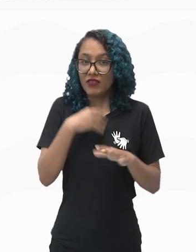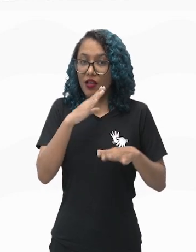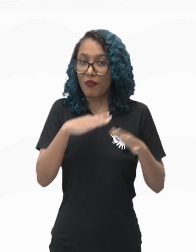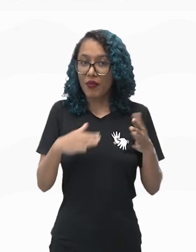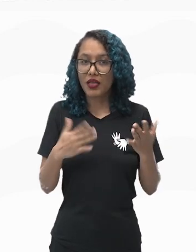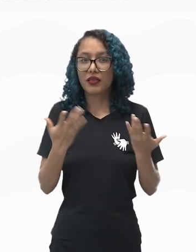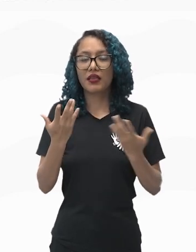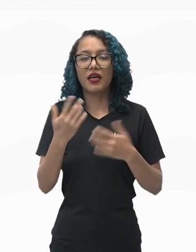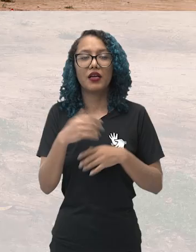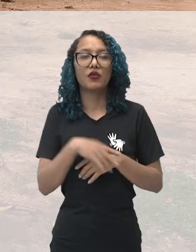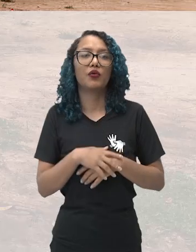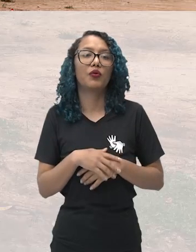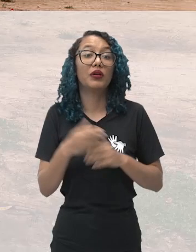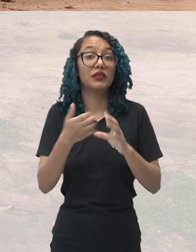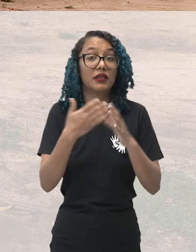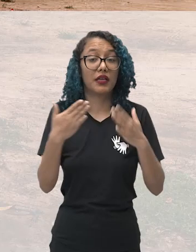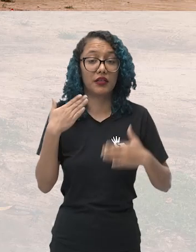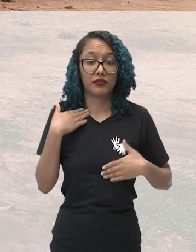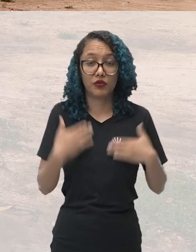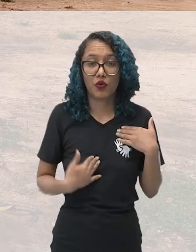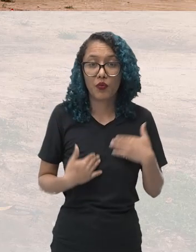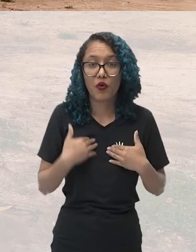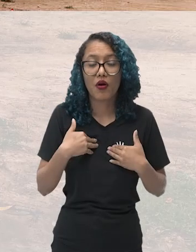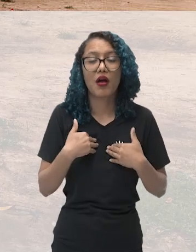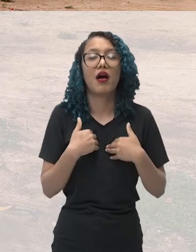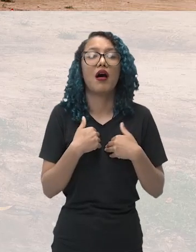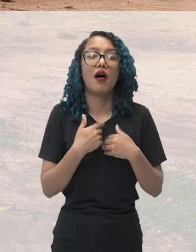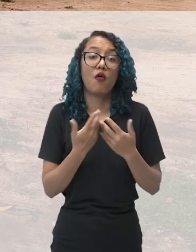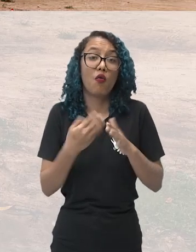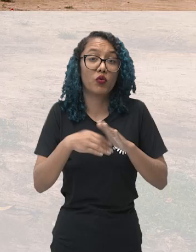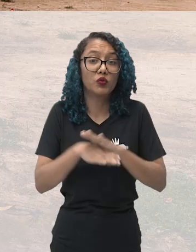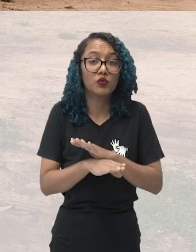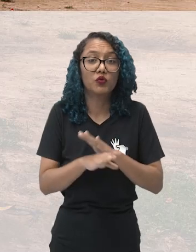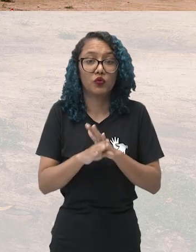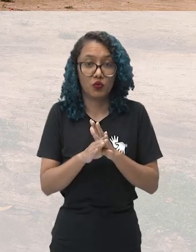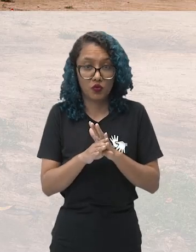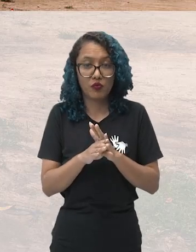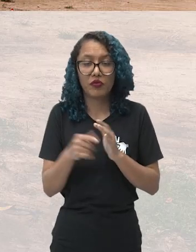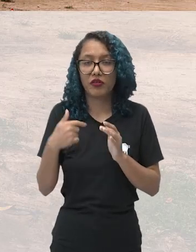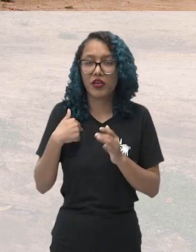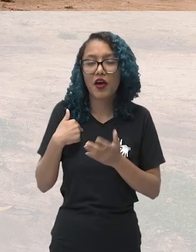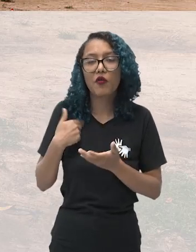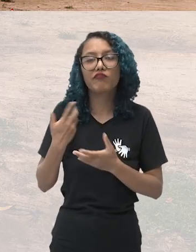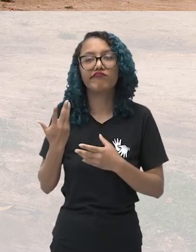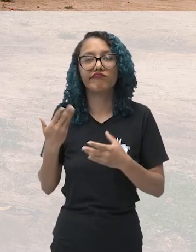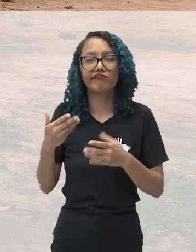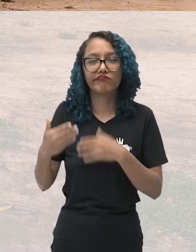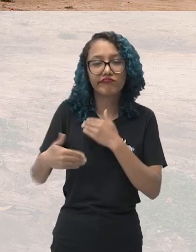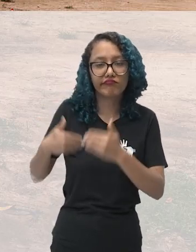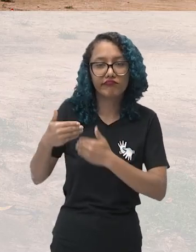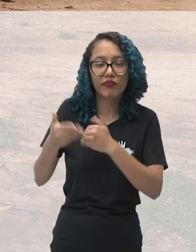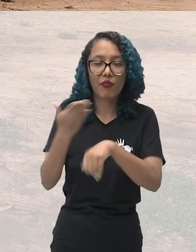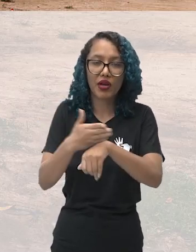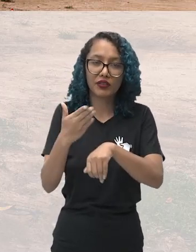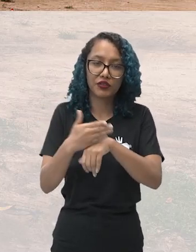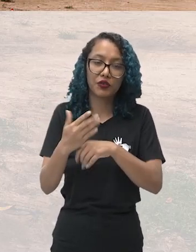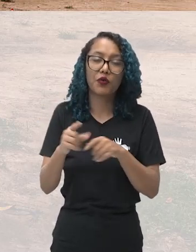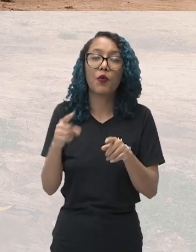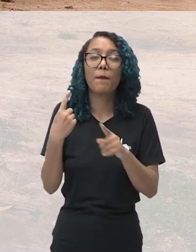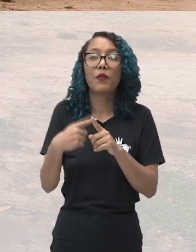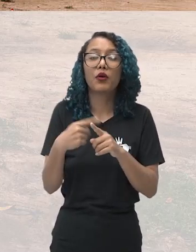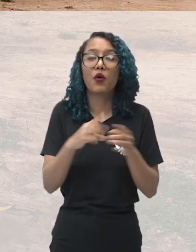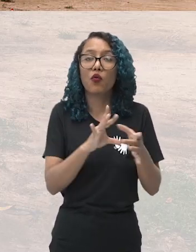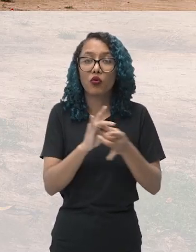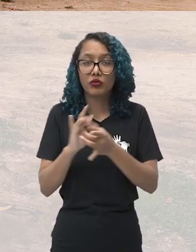alguns fenótipos, alguns biótipos, alguns hábitos que eu desenvolvo no meu dia a dia, porque o contexto social